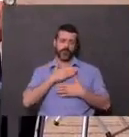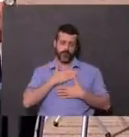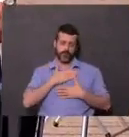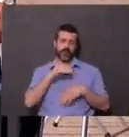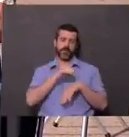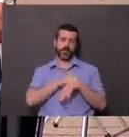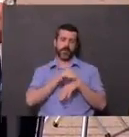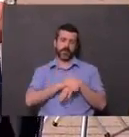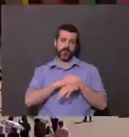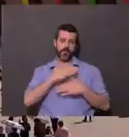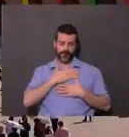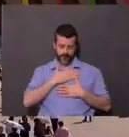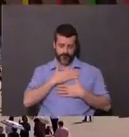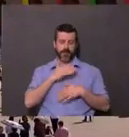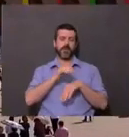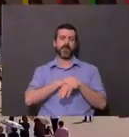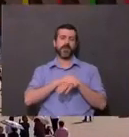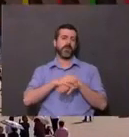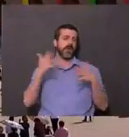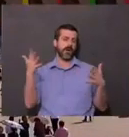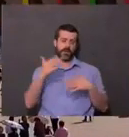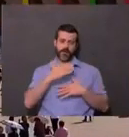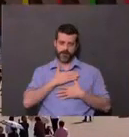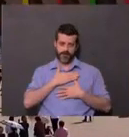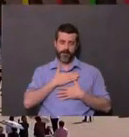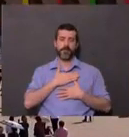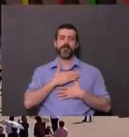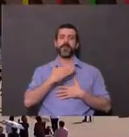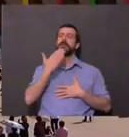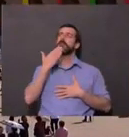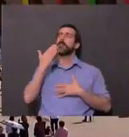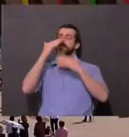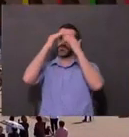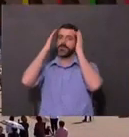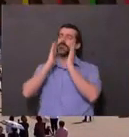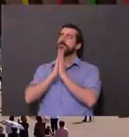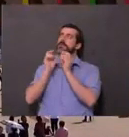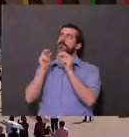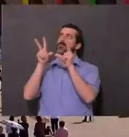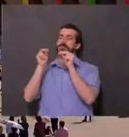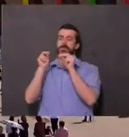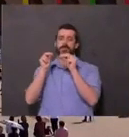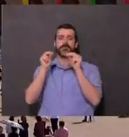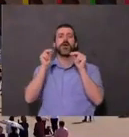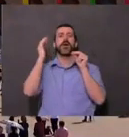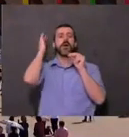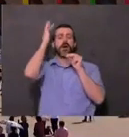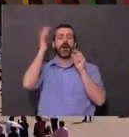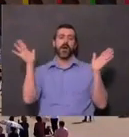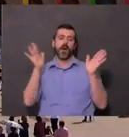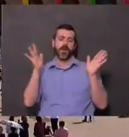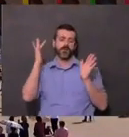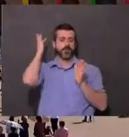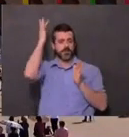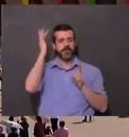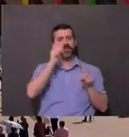minha culpa, minha tão grande culpa, e peço à Virgem Maria, aos anjos e santos, e